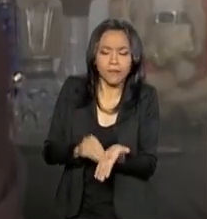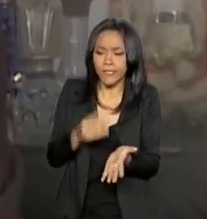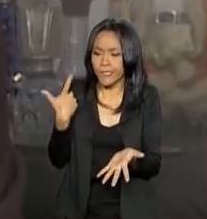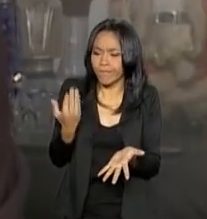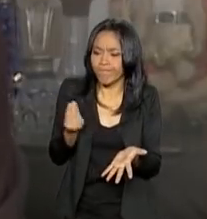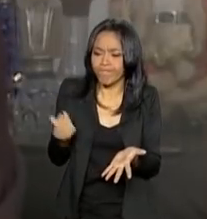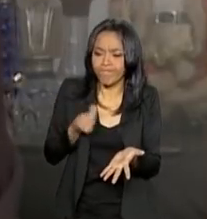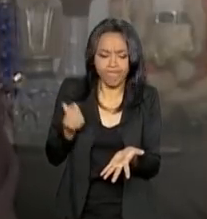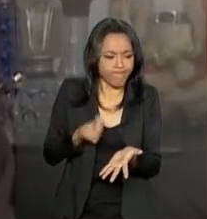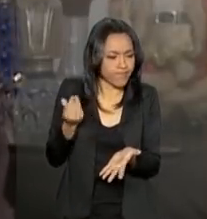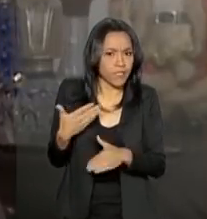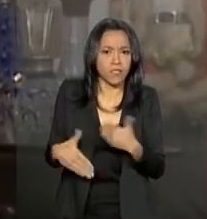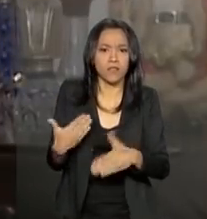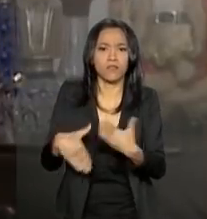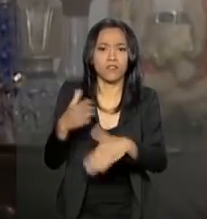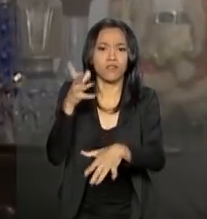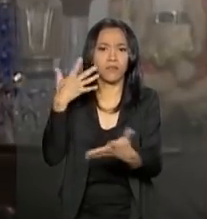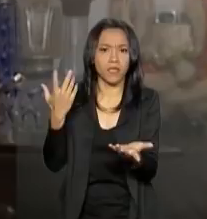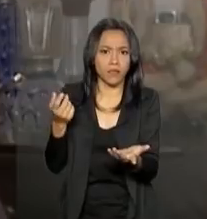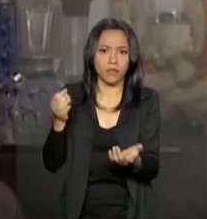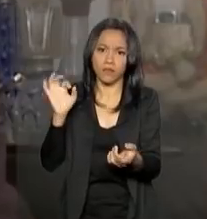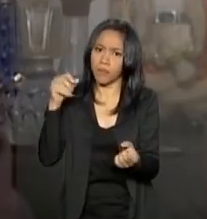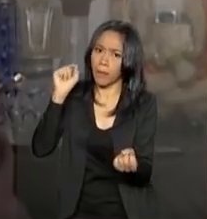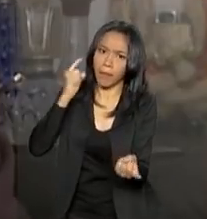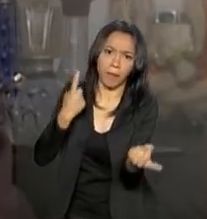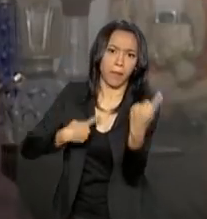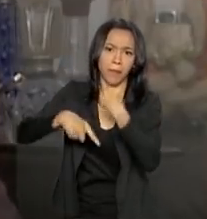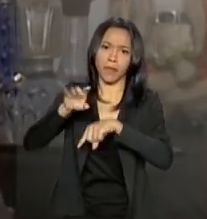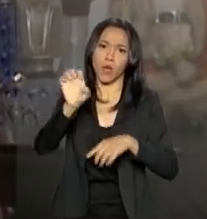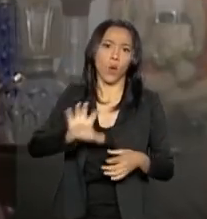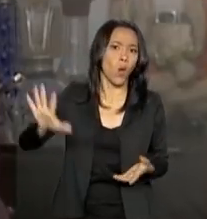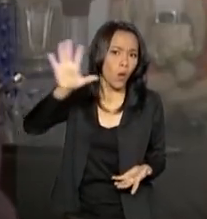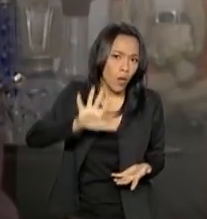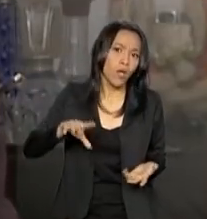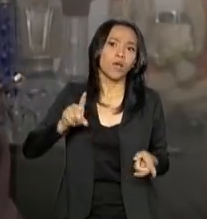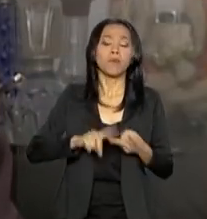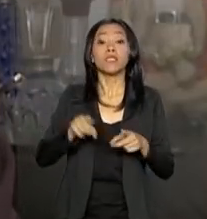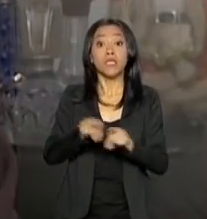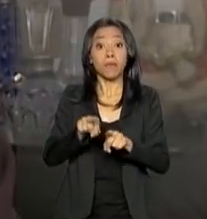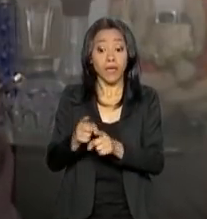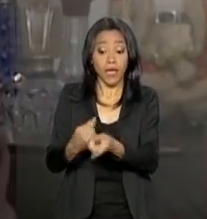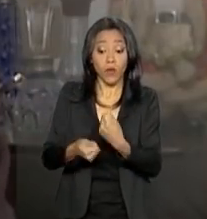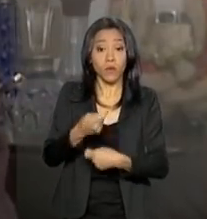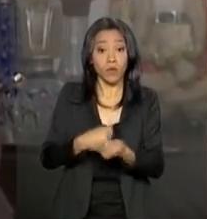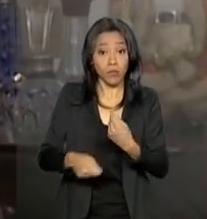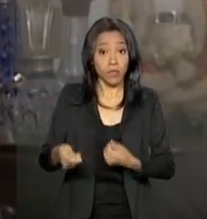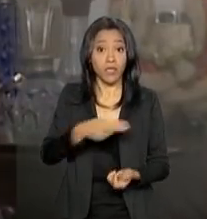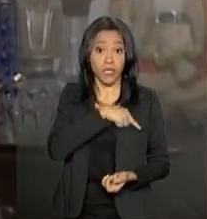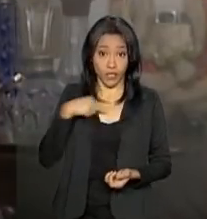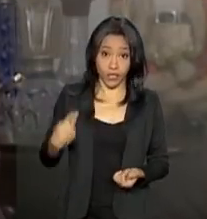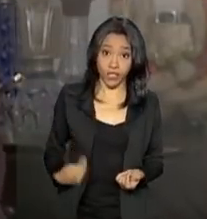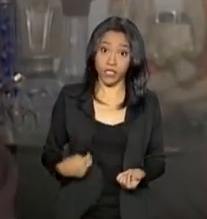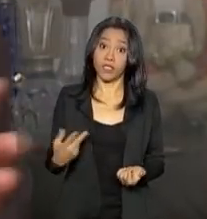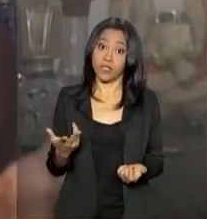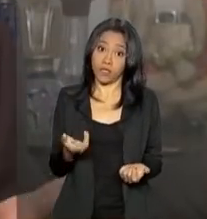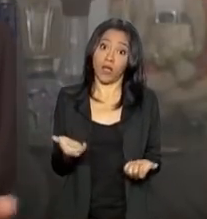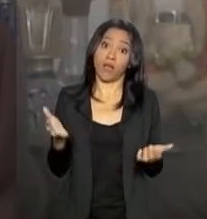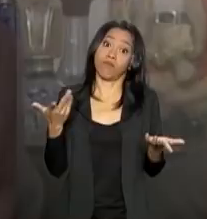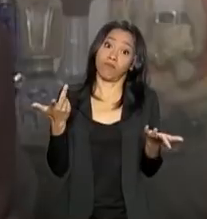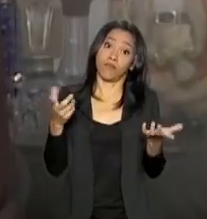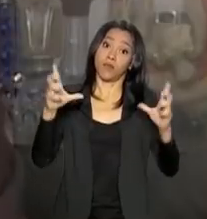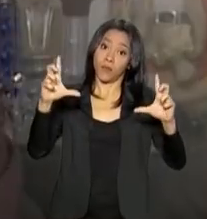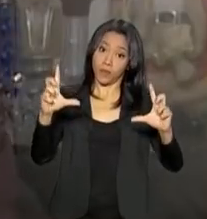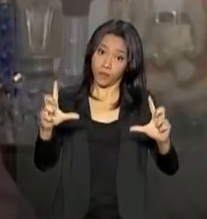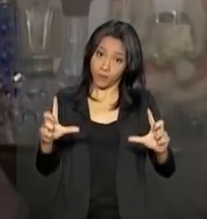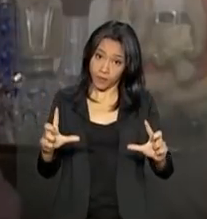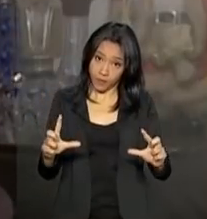econômico na prosperidade da Europa a própria economia chinesa está aterrissando um pouco que é natural né aquele período